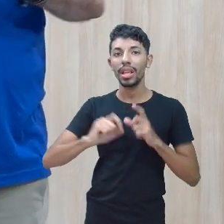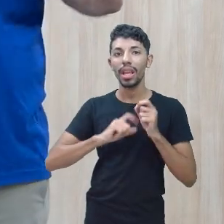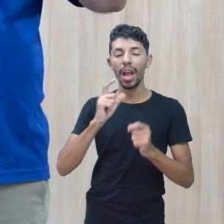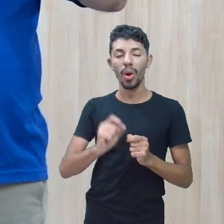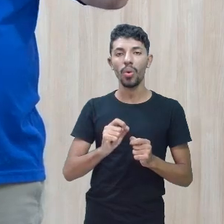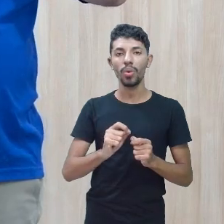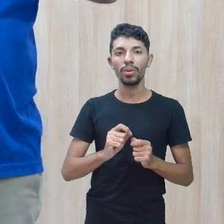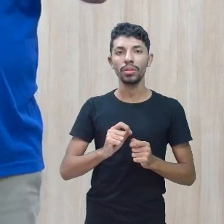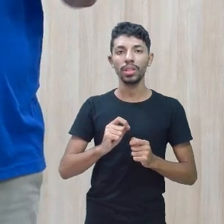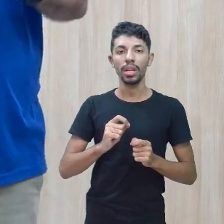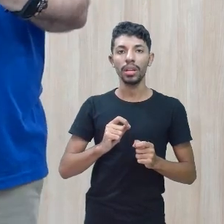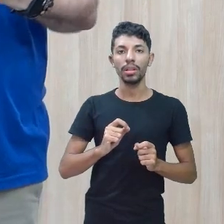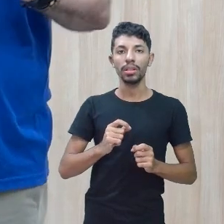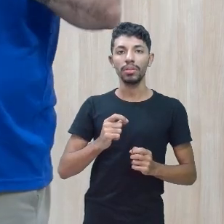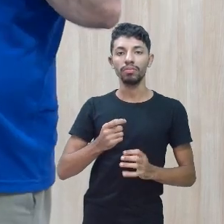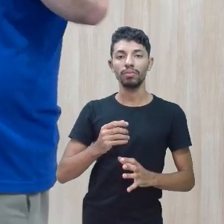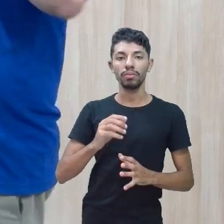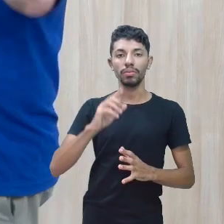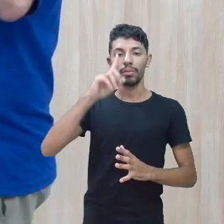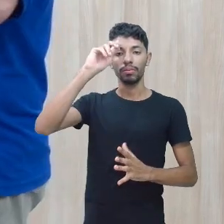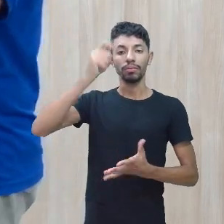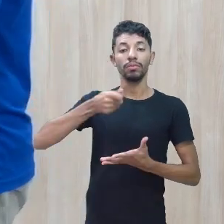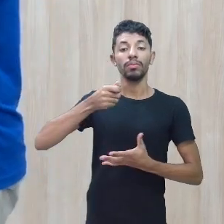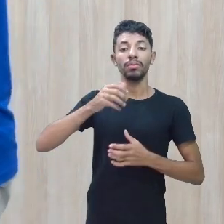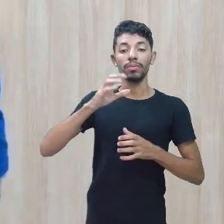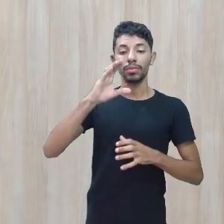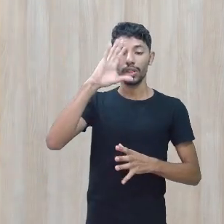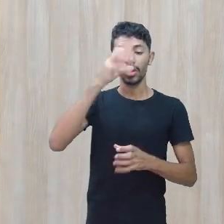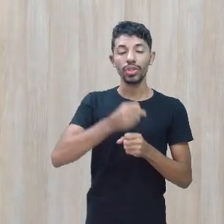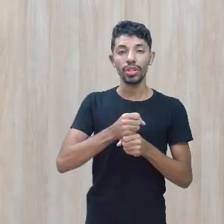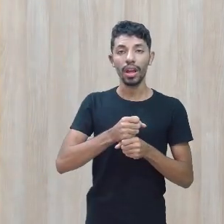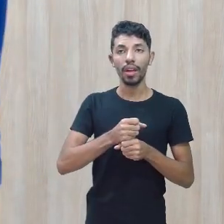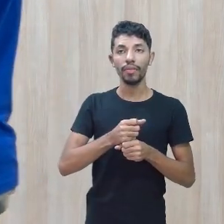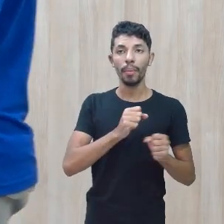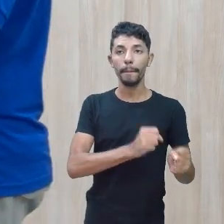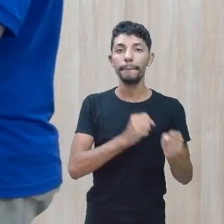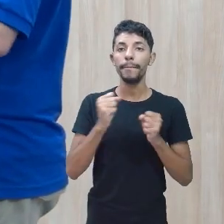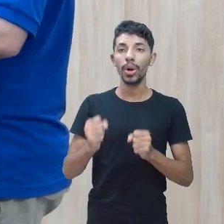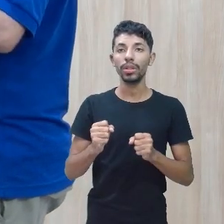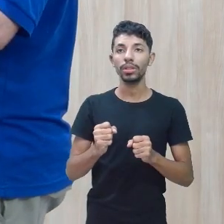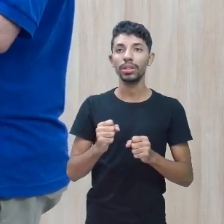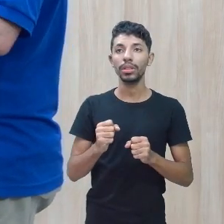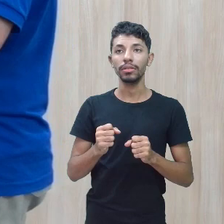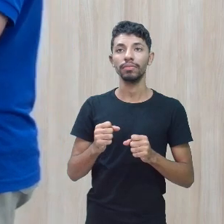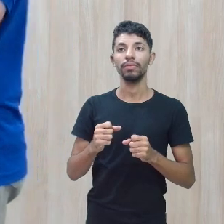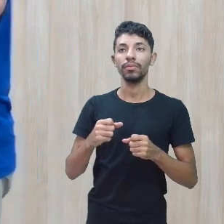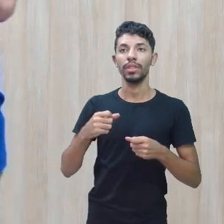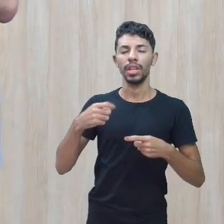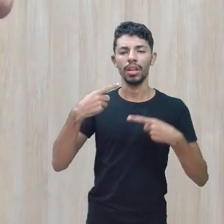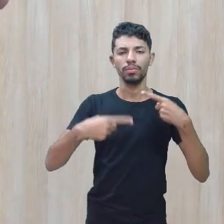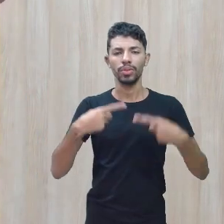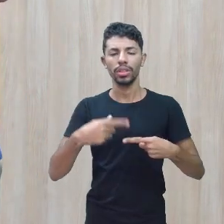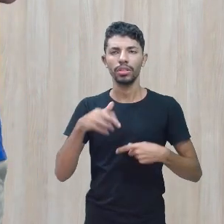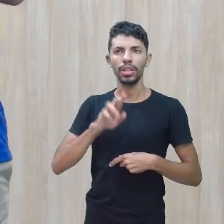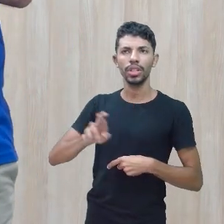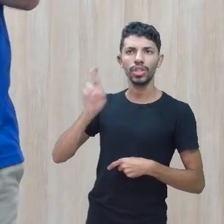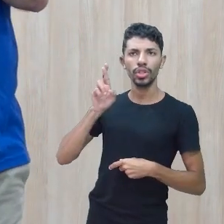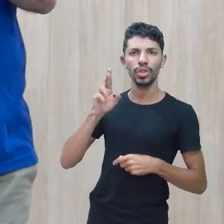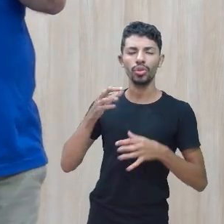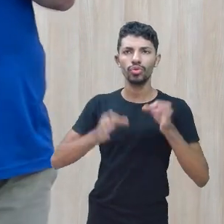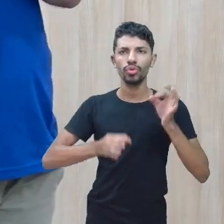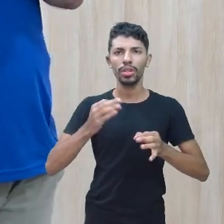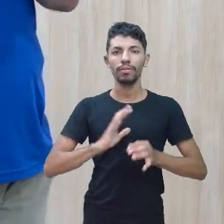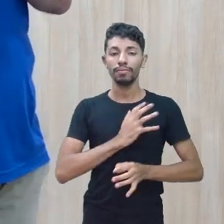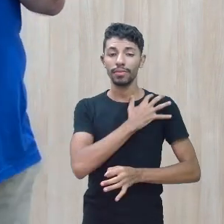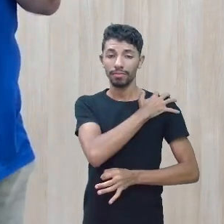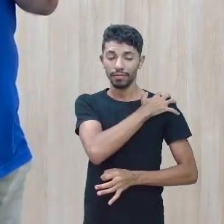autoridade, né, de comando, né, de não somente religioso, jurídico, militar, político, mas era o Senado